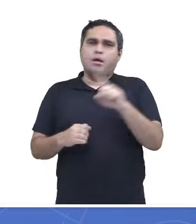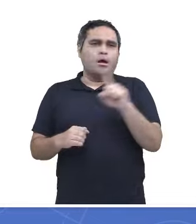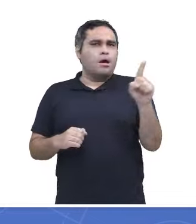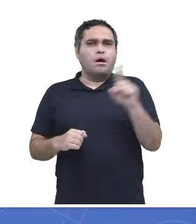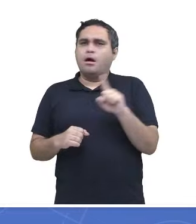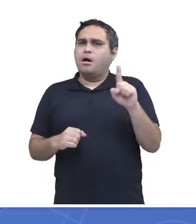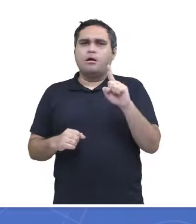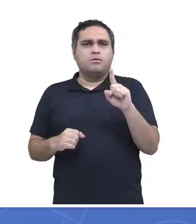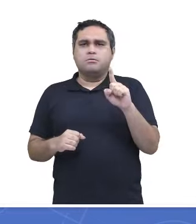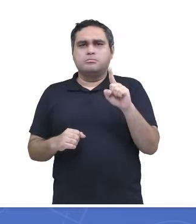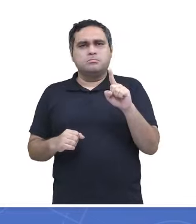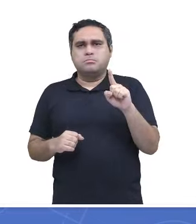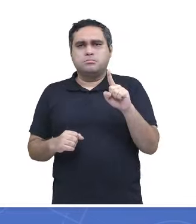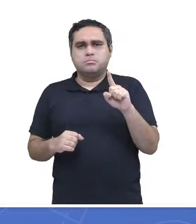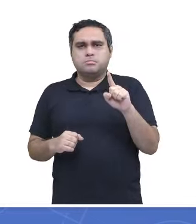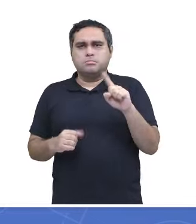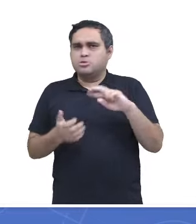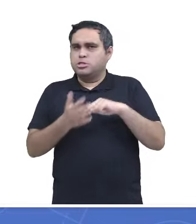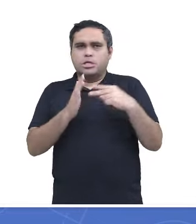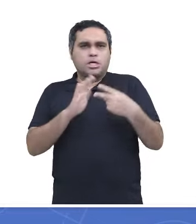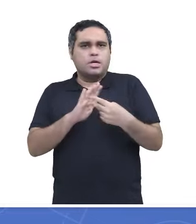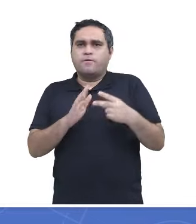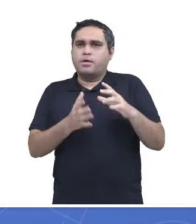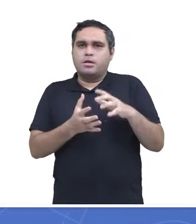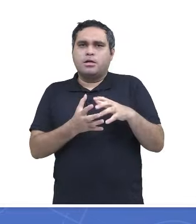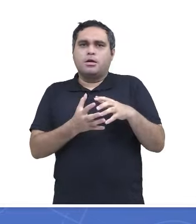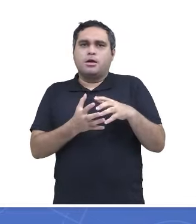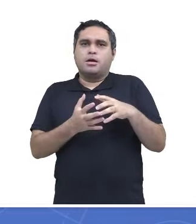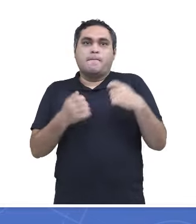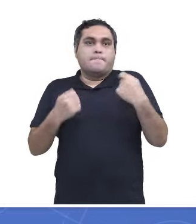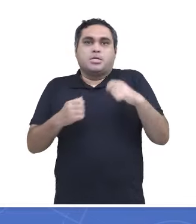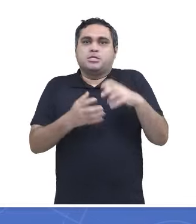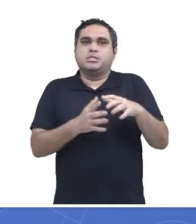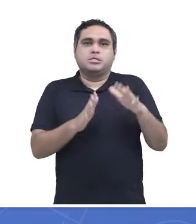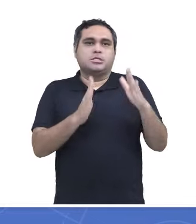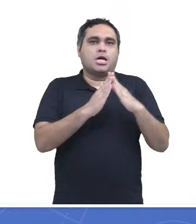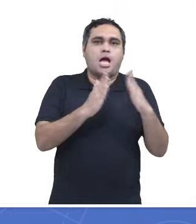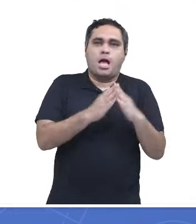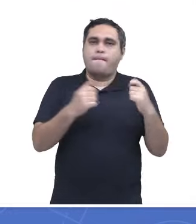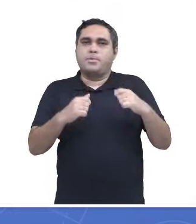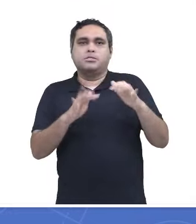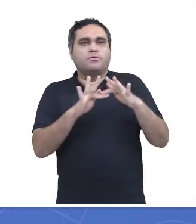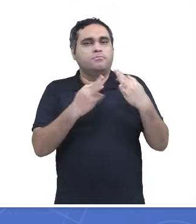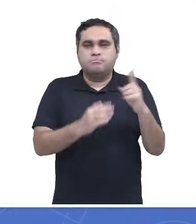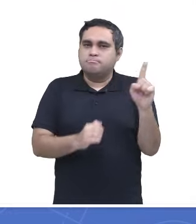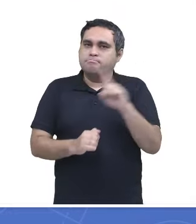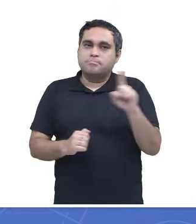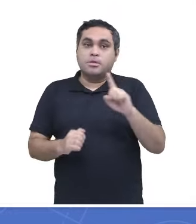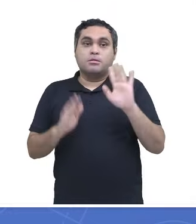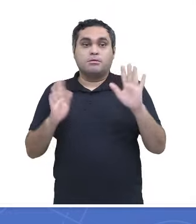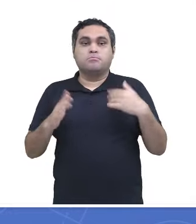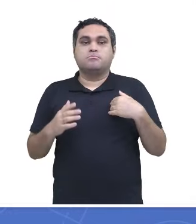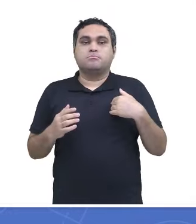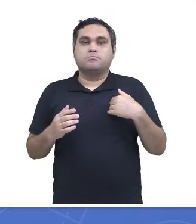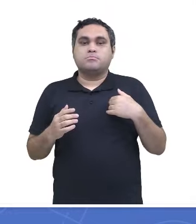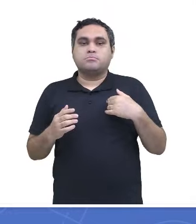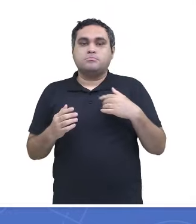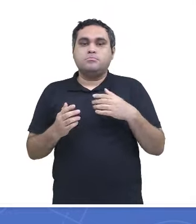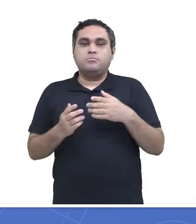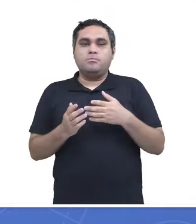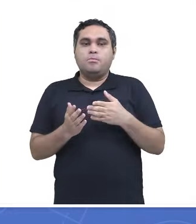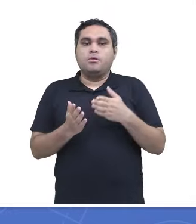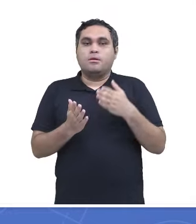trazido percepção de que são múltiplos os caminhos que levam à vida adulta, não só mais aquela que